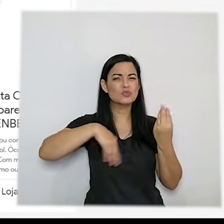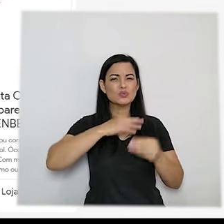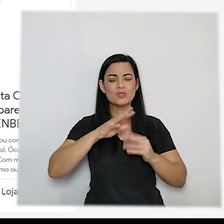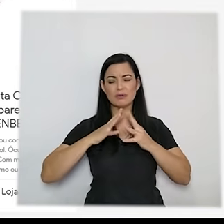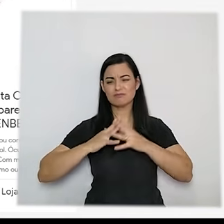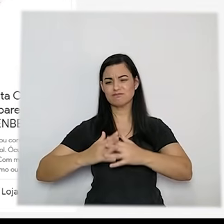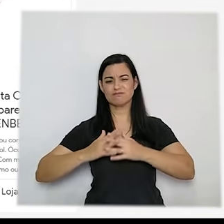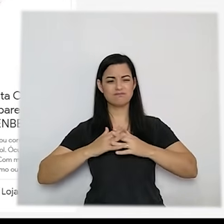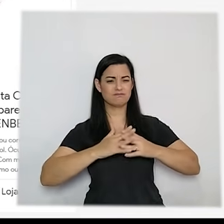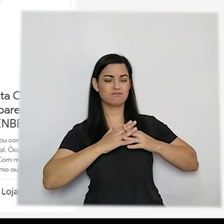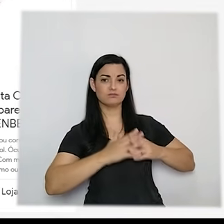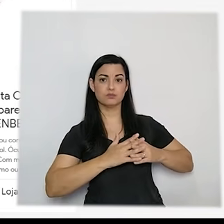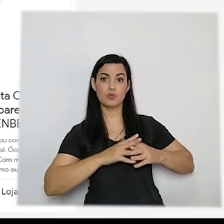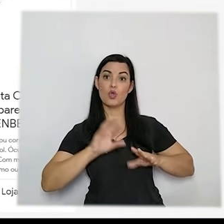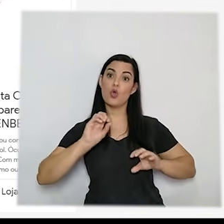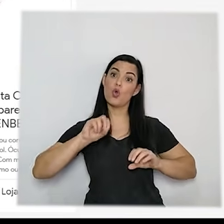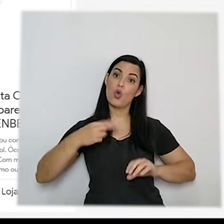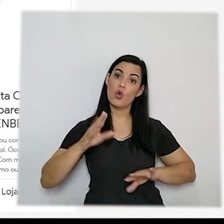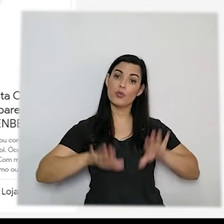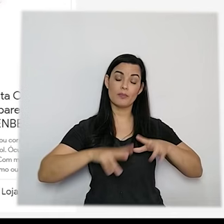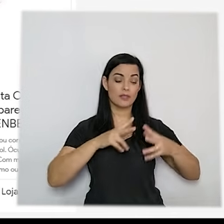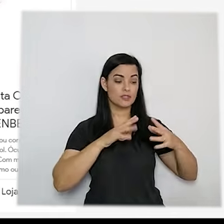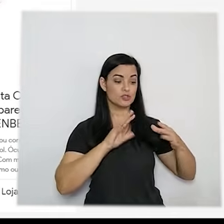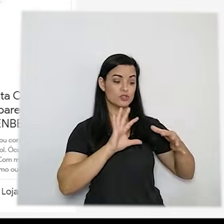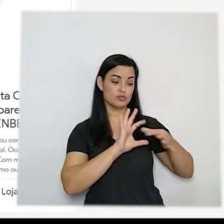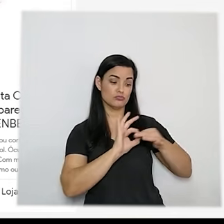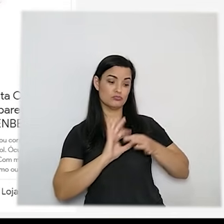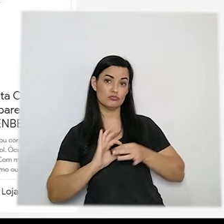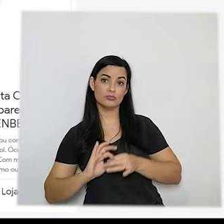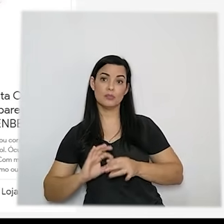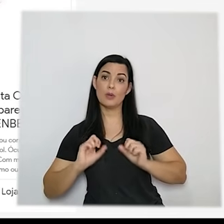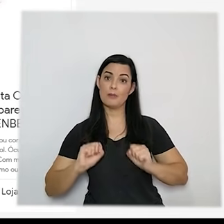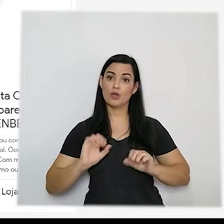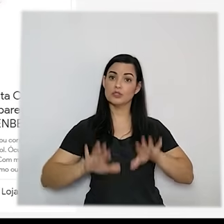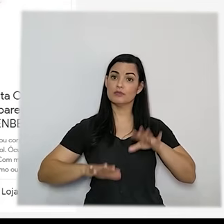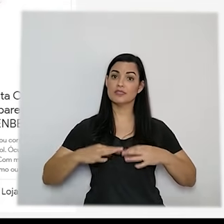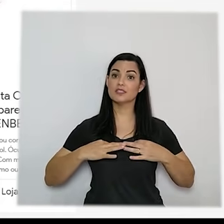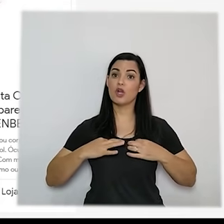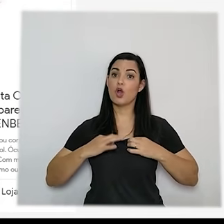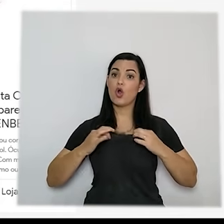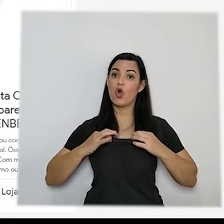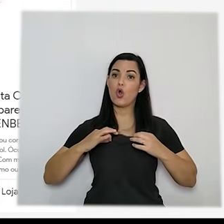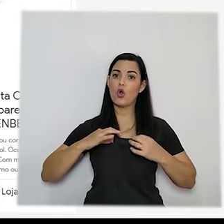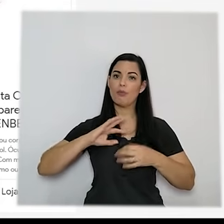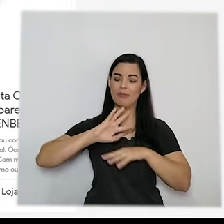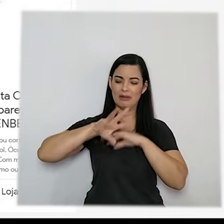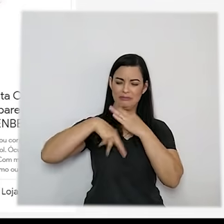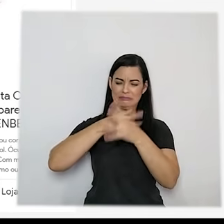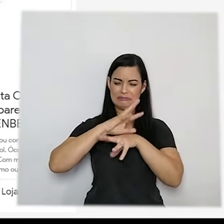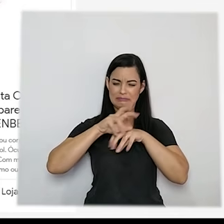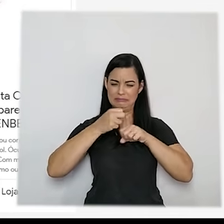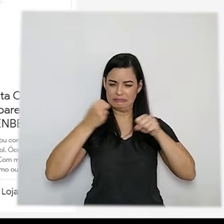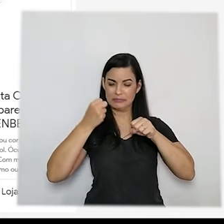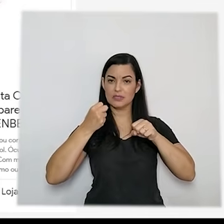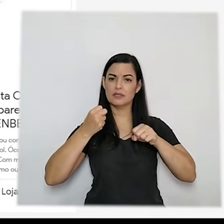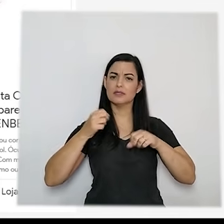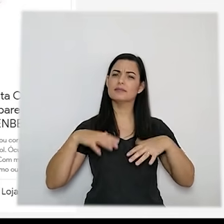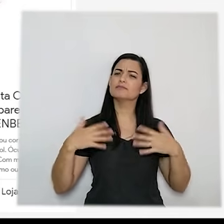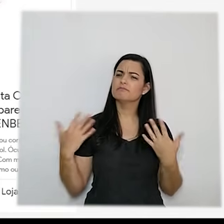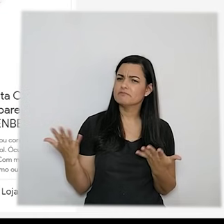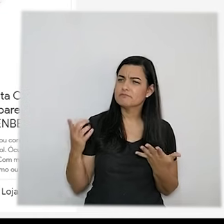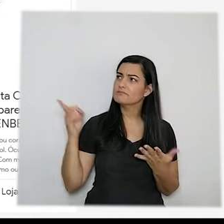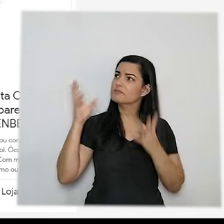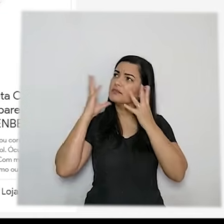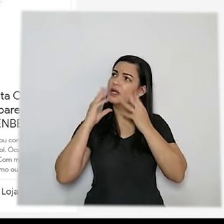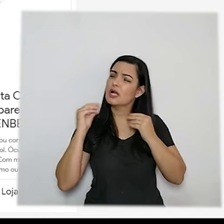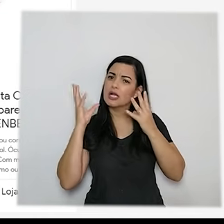ainda, dependendo do contexto, olha lá, roupa emaranhada. Então, será que o nosso medonho, ele